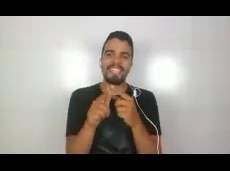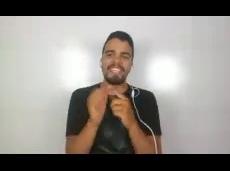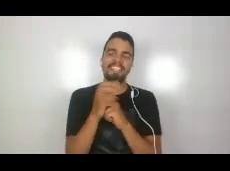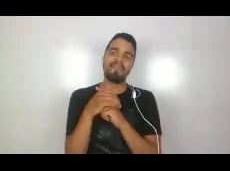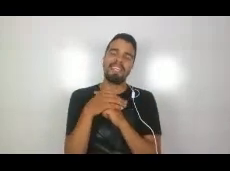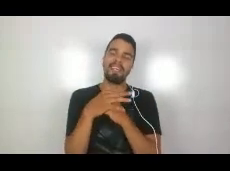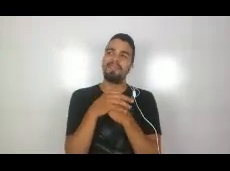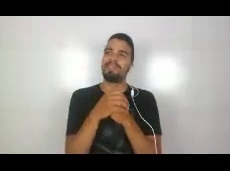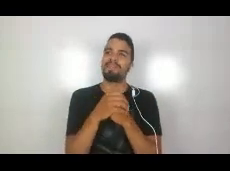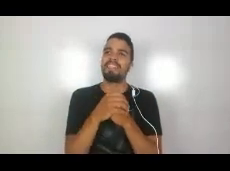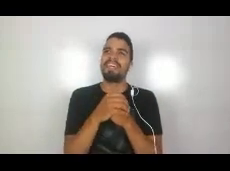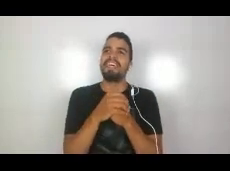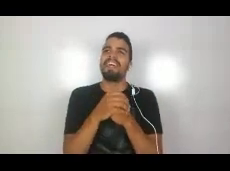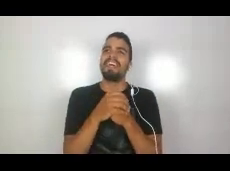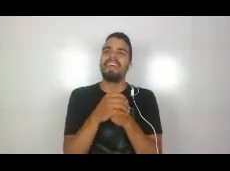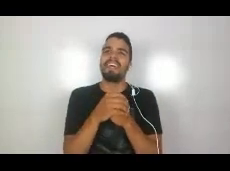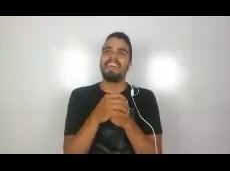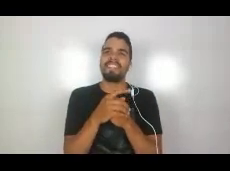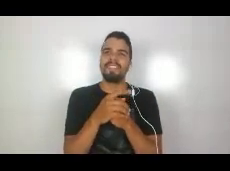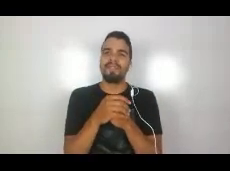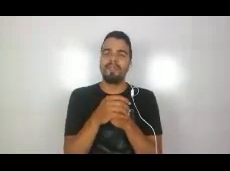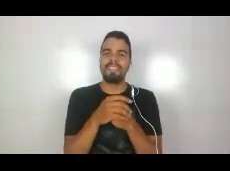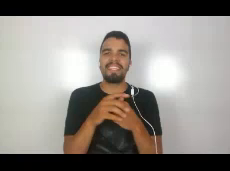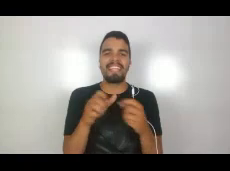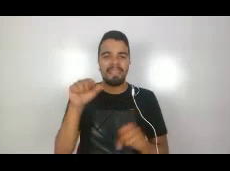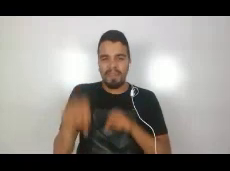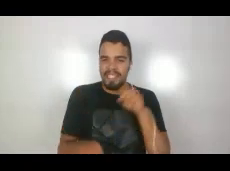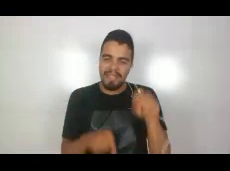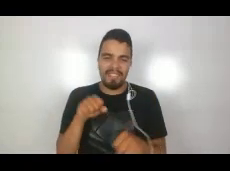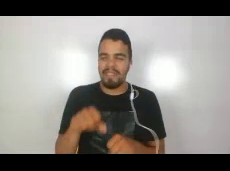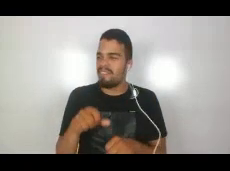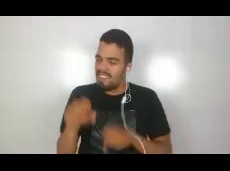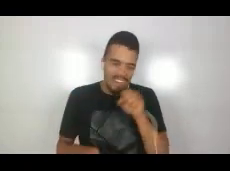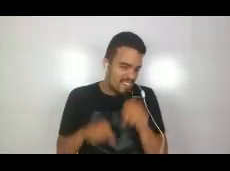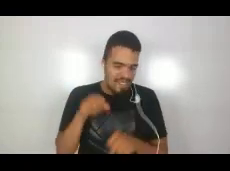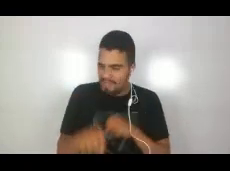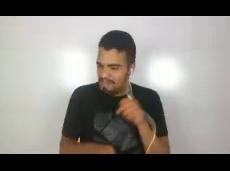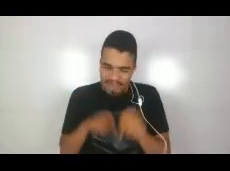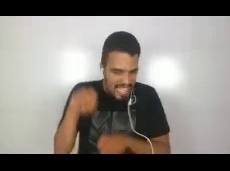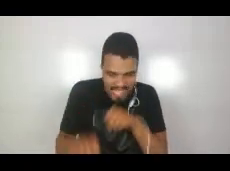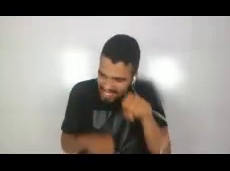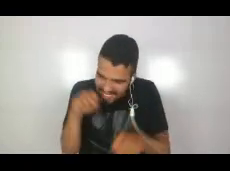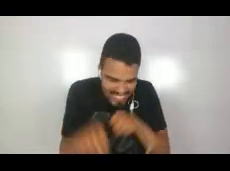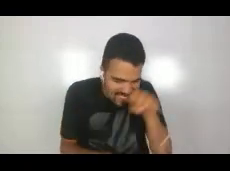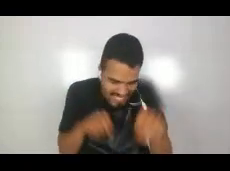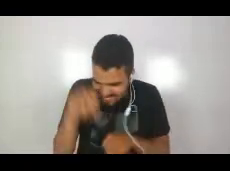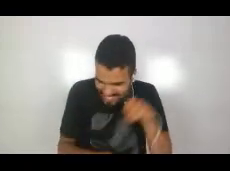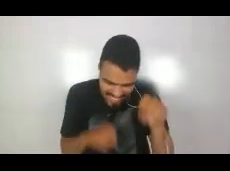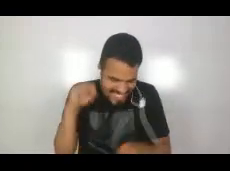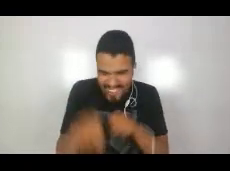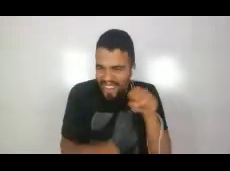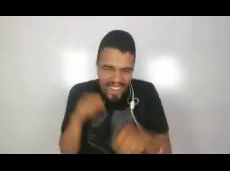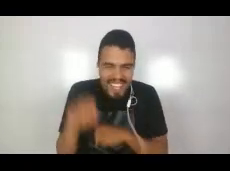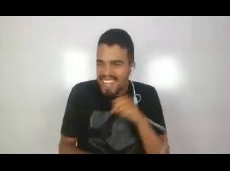esses sinais dessa maneira mesmo. Se for bicicleta, por exemplo, você vai dizer, ó, não, eu vou pedalando assim,